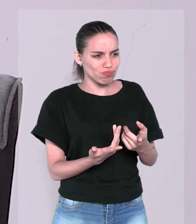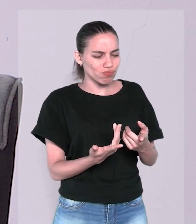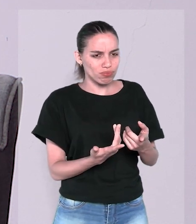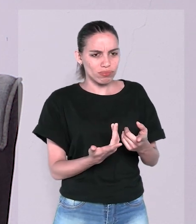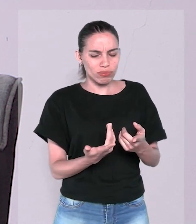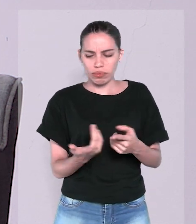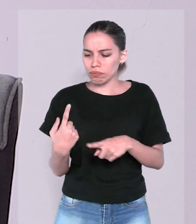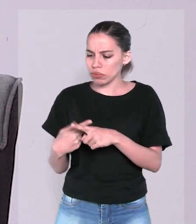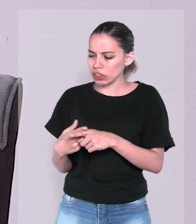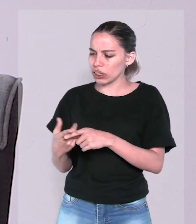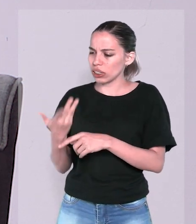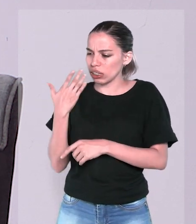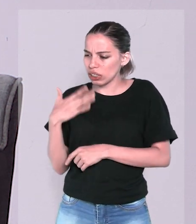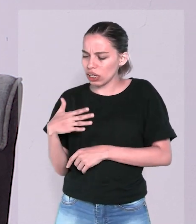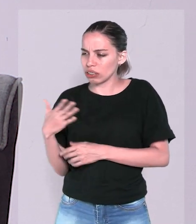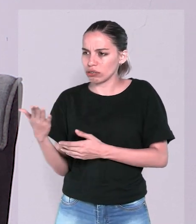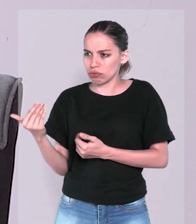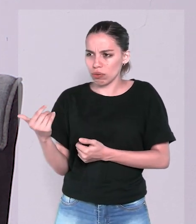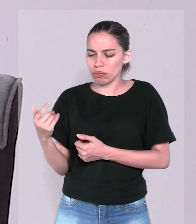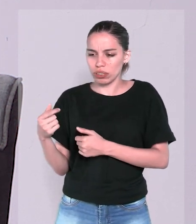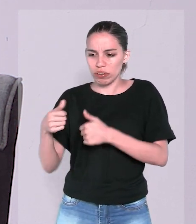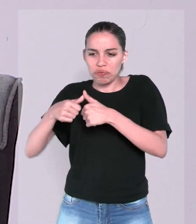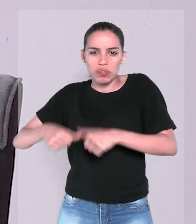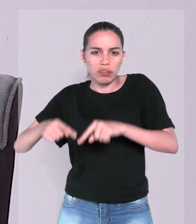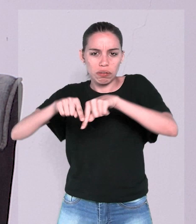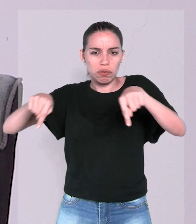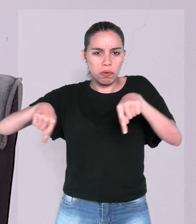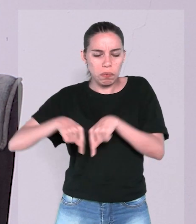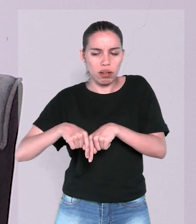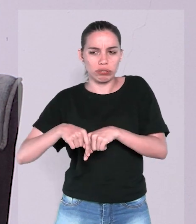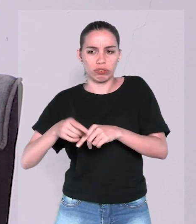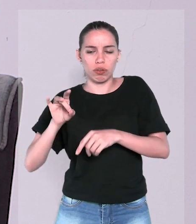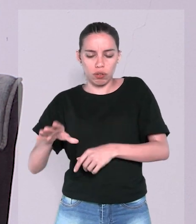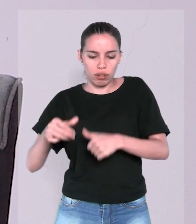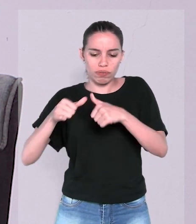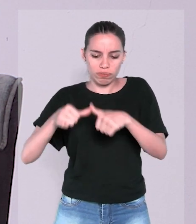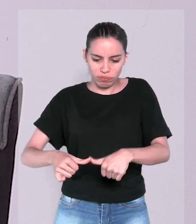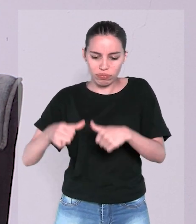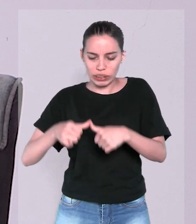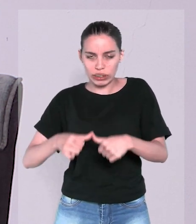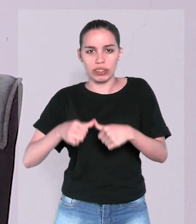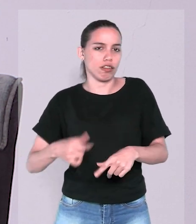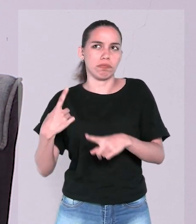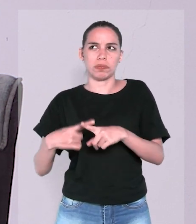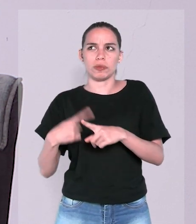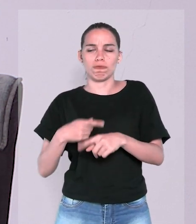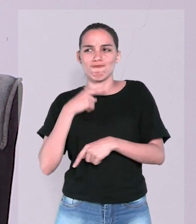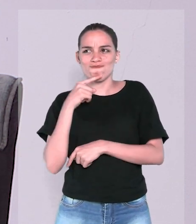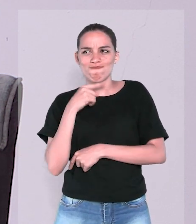perguntar, olha, por que será que esses meninos estão morando nos quartos, ficando nos quartos? E isso tem